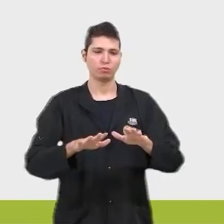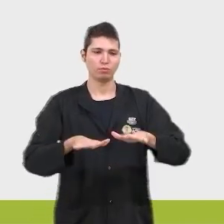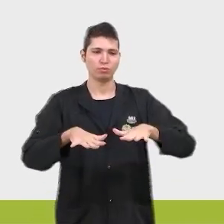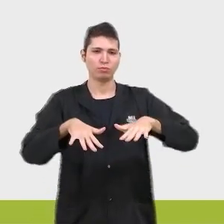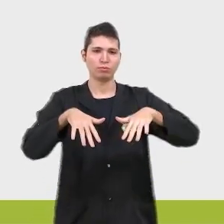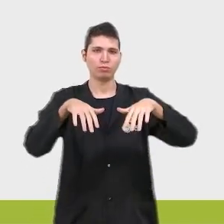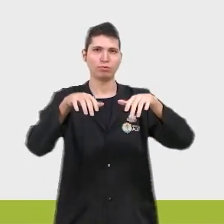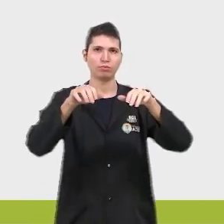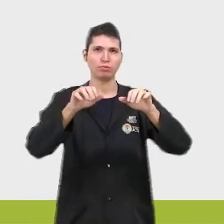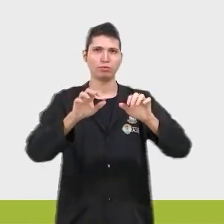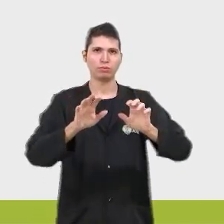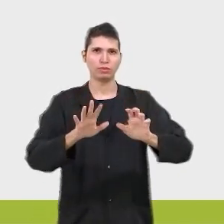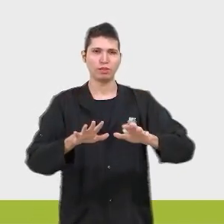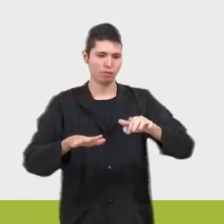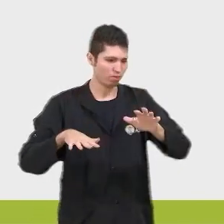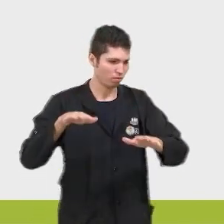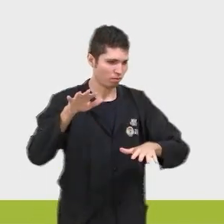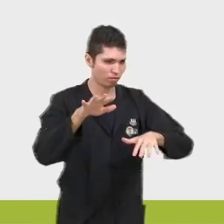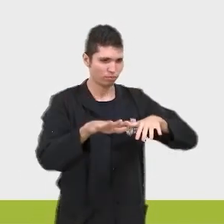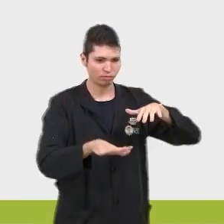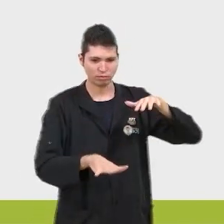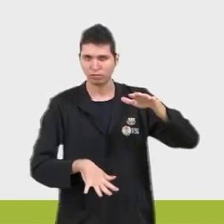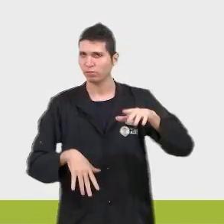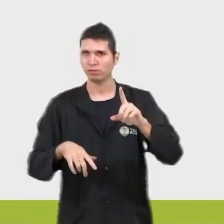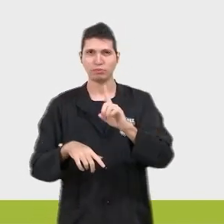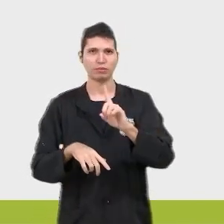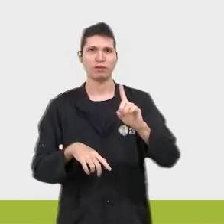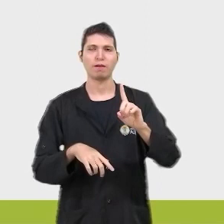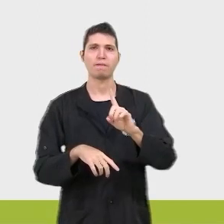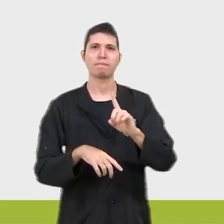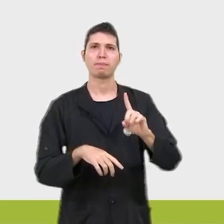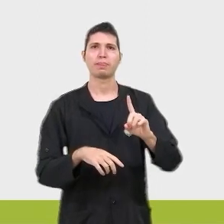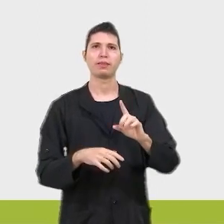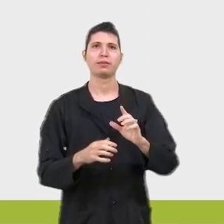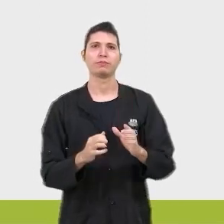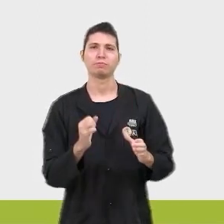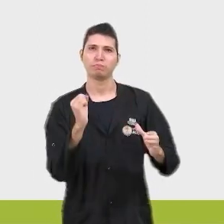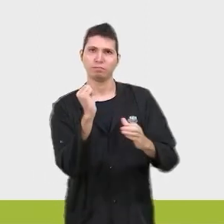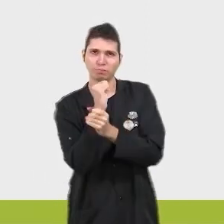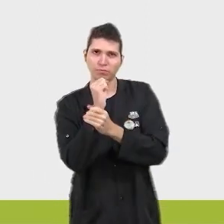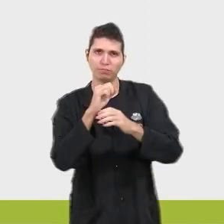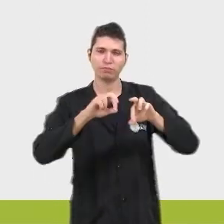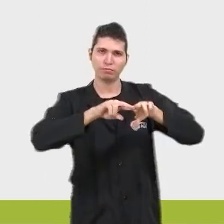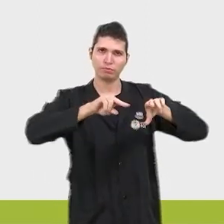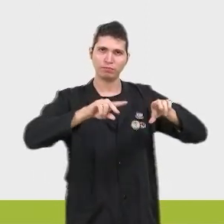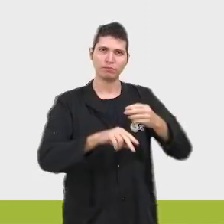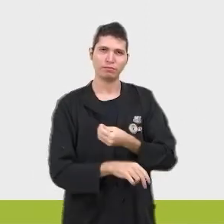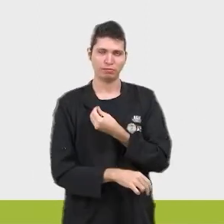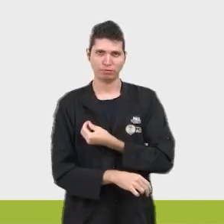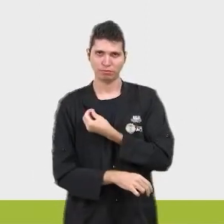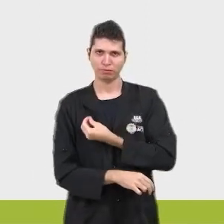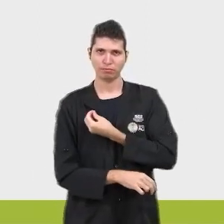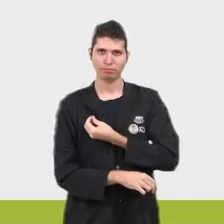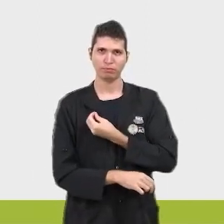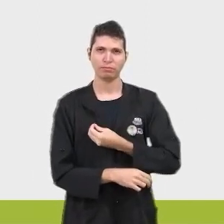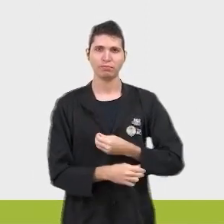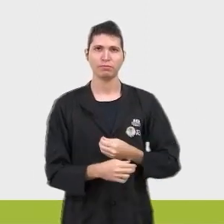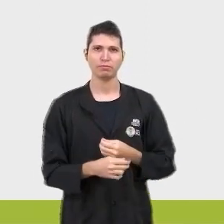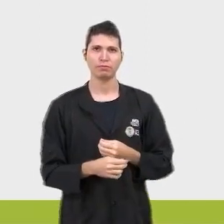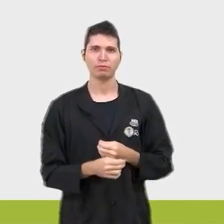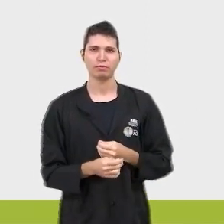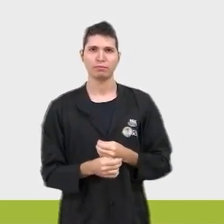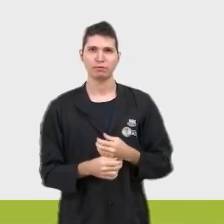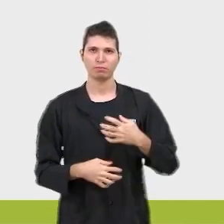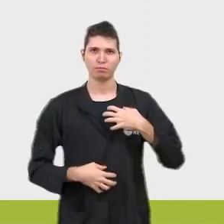não nadam ativamente. Fala de preservação da biodiversidade. Legal. Esses organismos devem